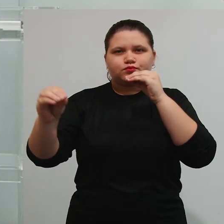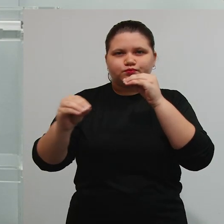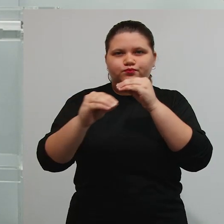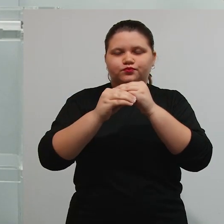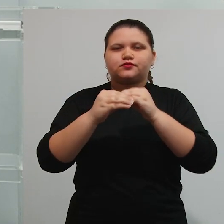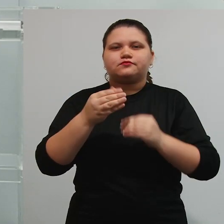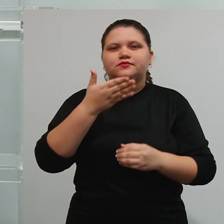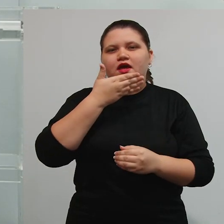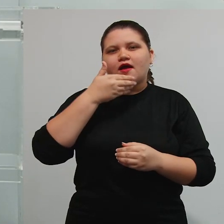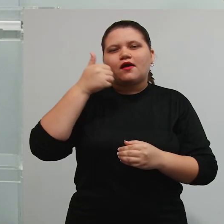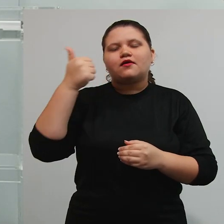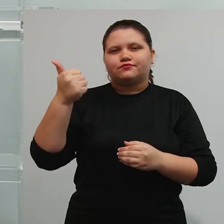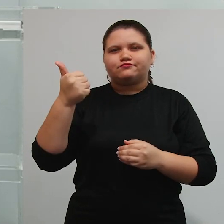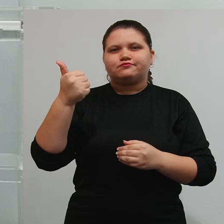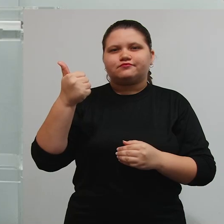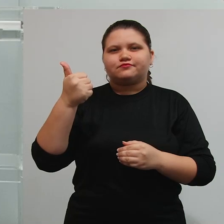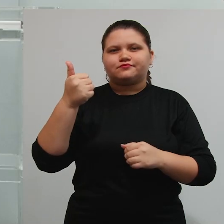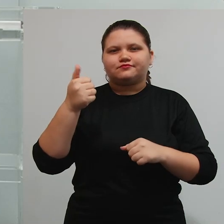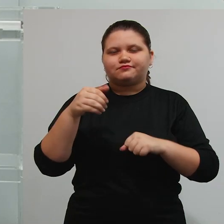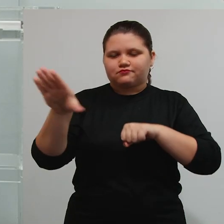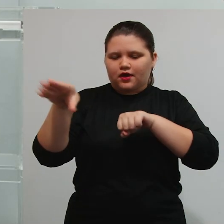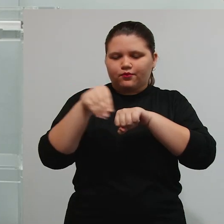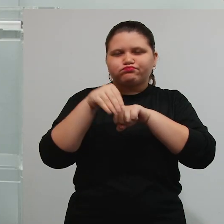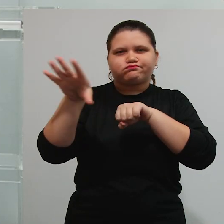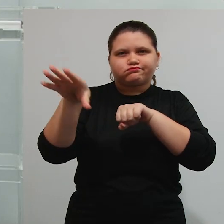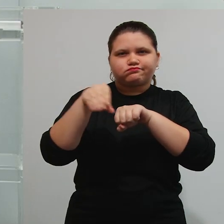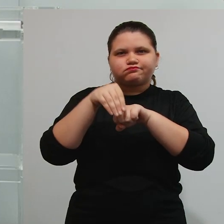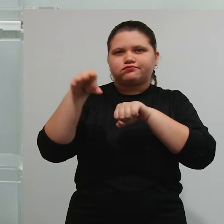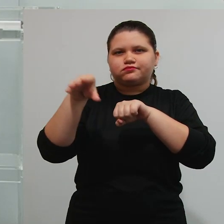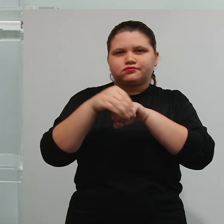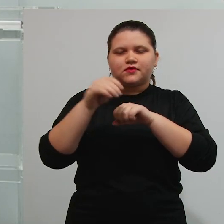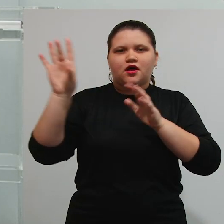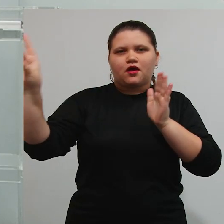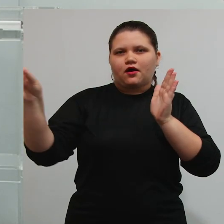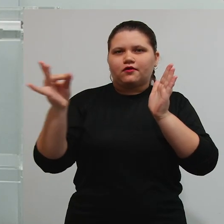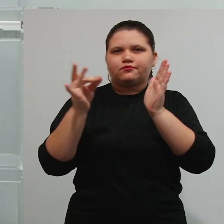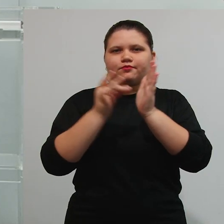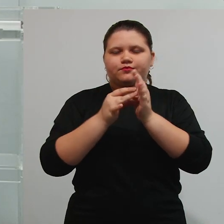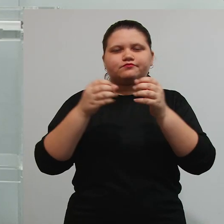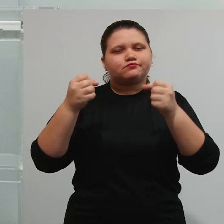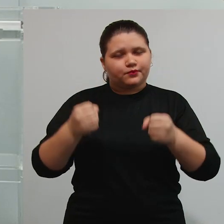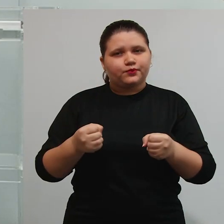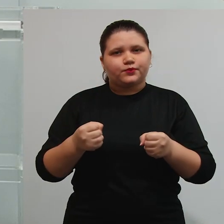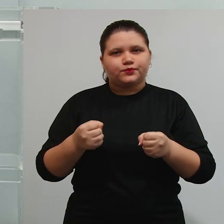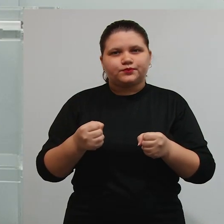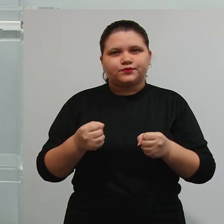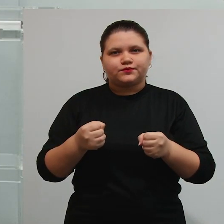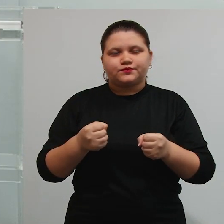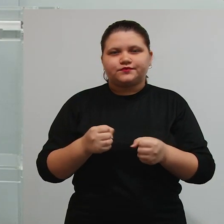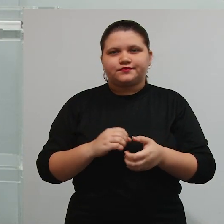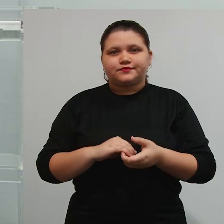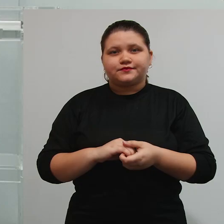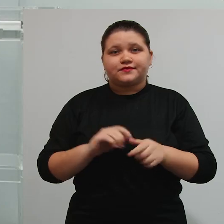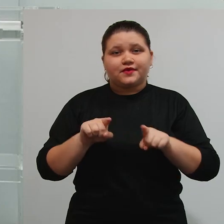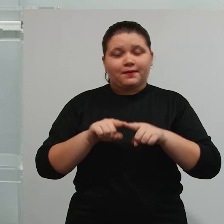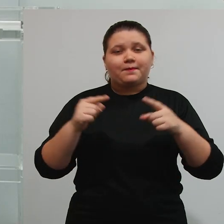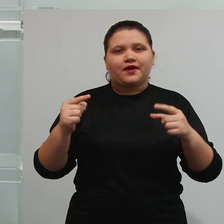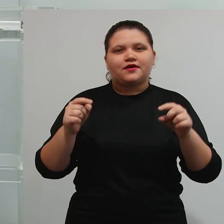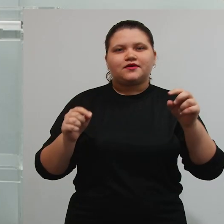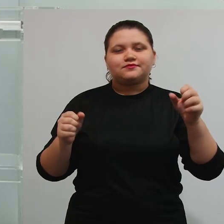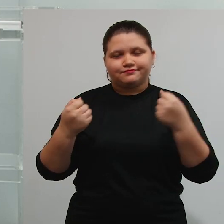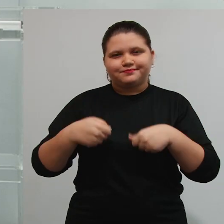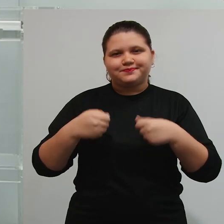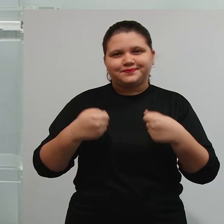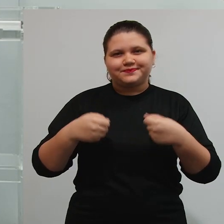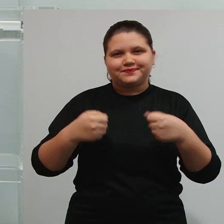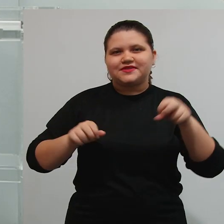processo da produção do conhecimento. Então, copiar e colar pode, desde que citada a fonte. E